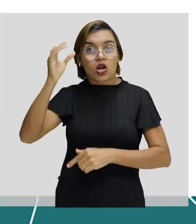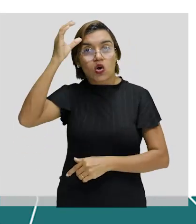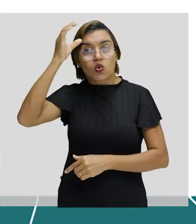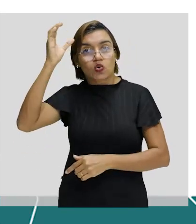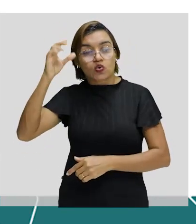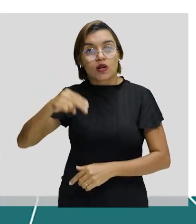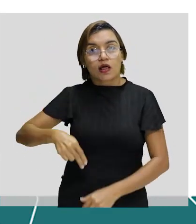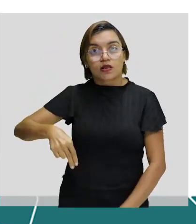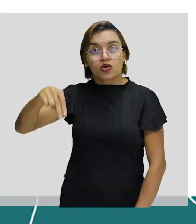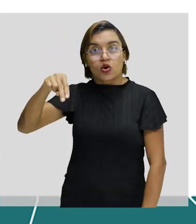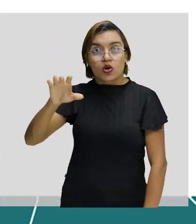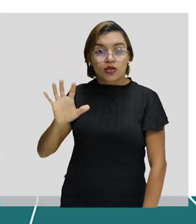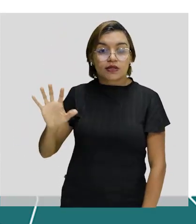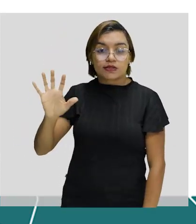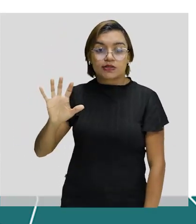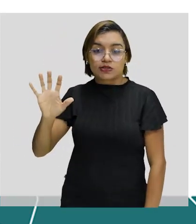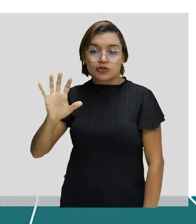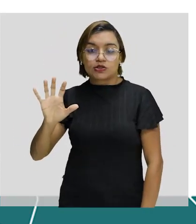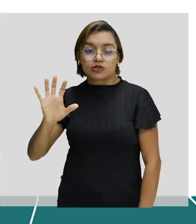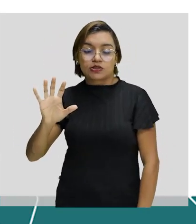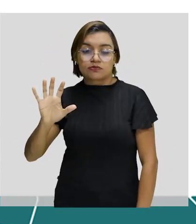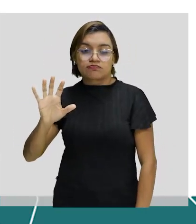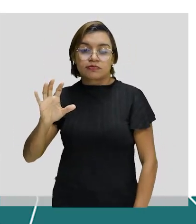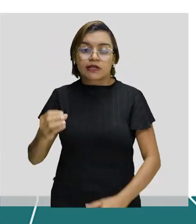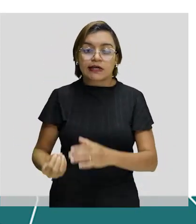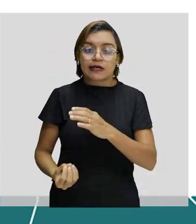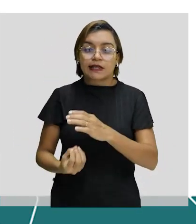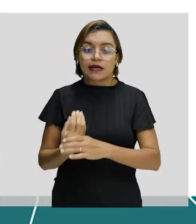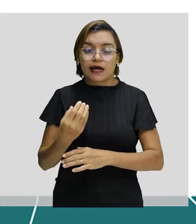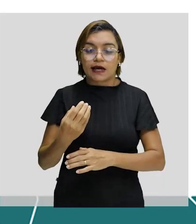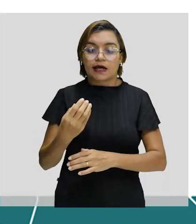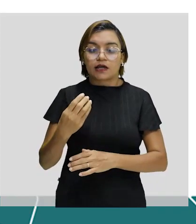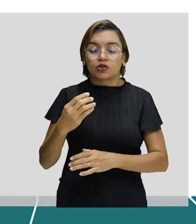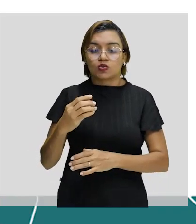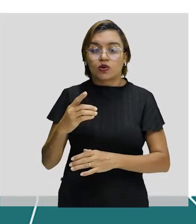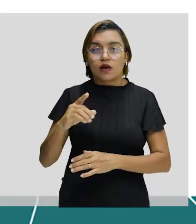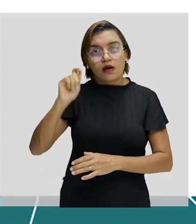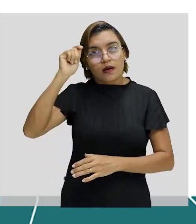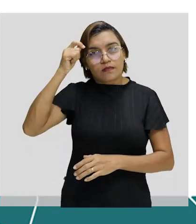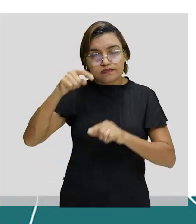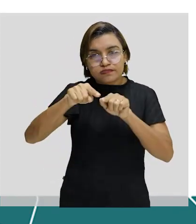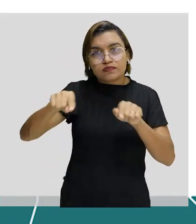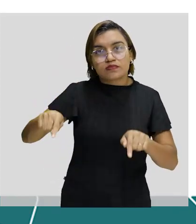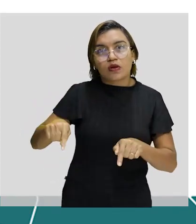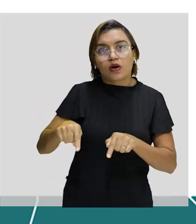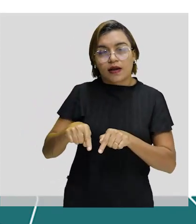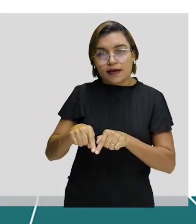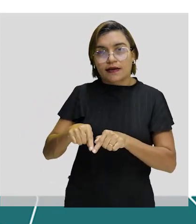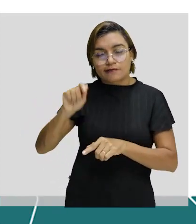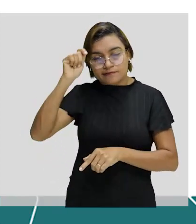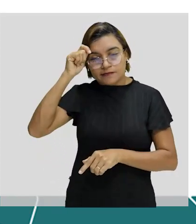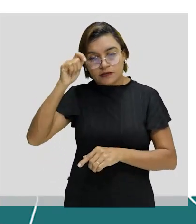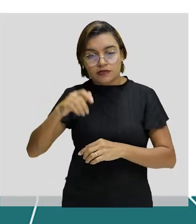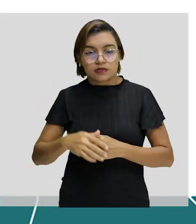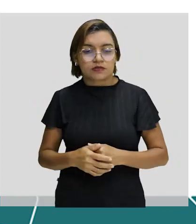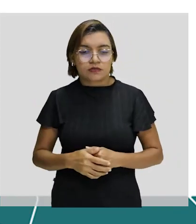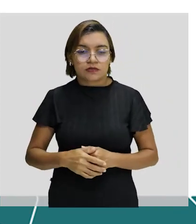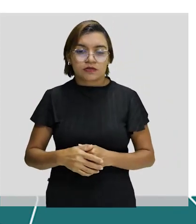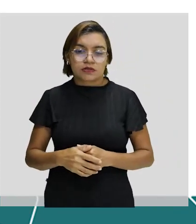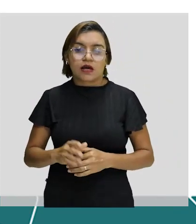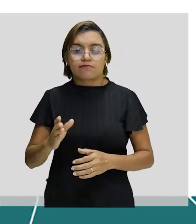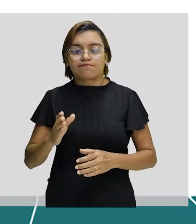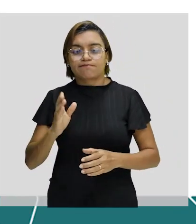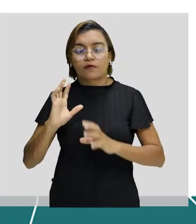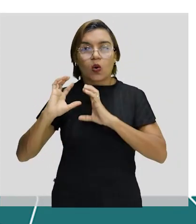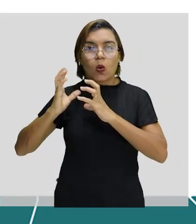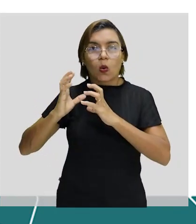nordestina, nascido dentro dos quilombos. O ritmo mistura a influência dos batuques africanos com o som da quebra dos